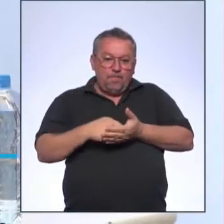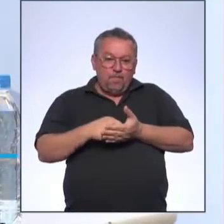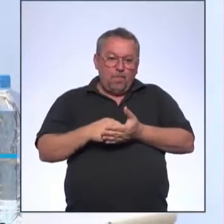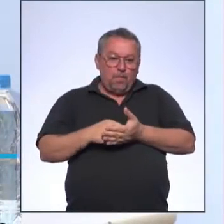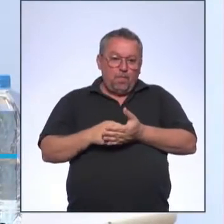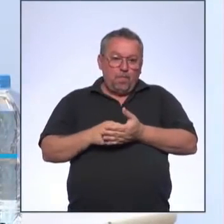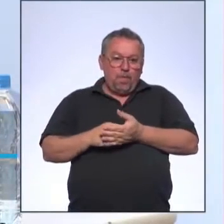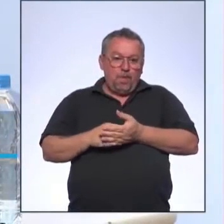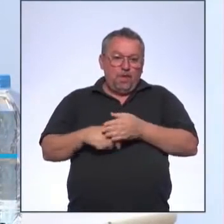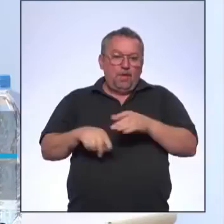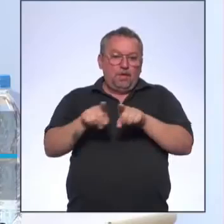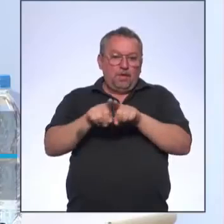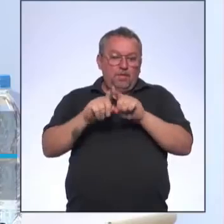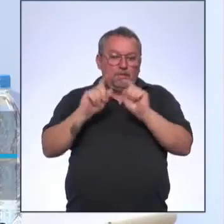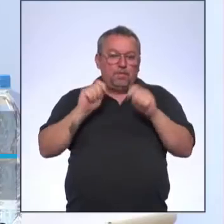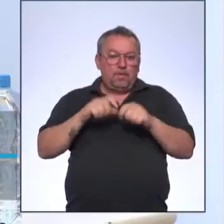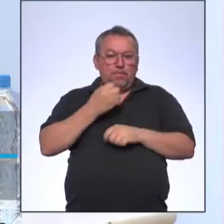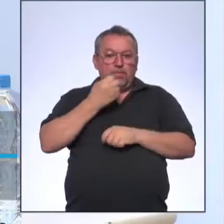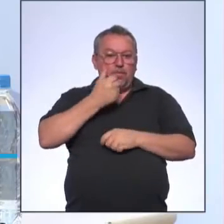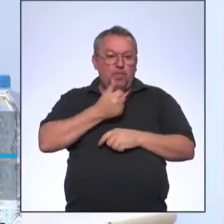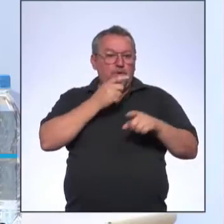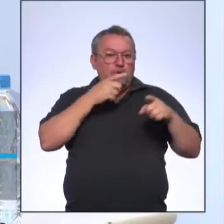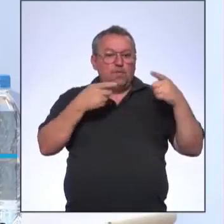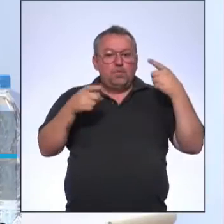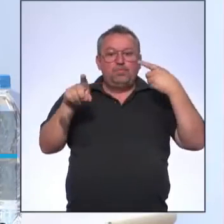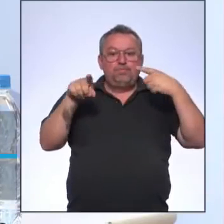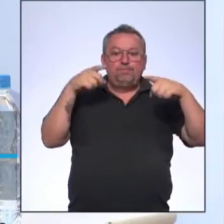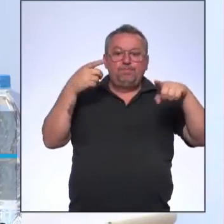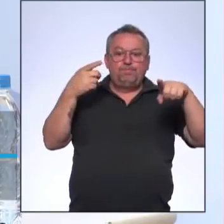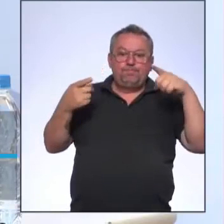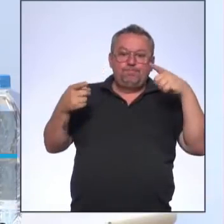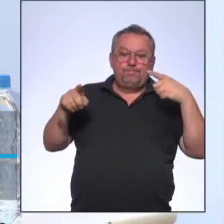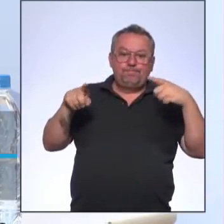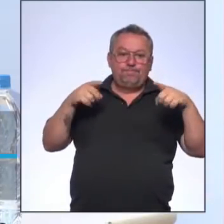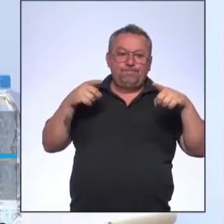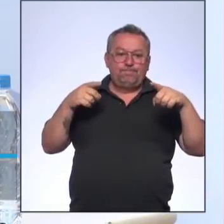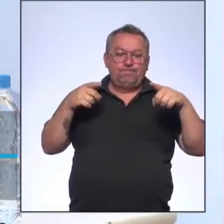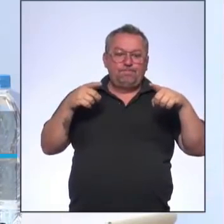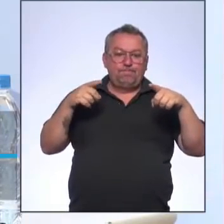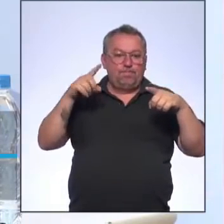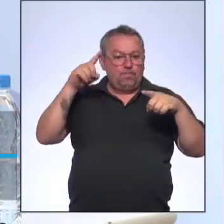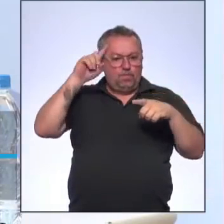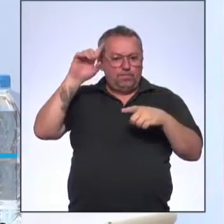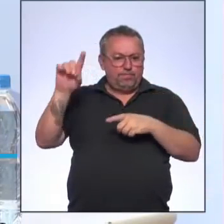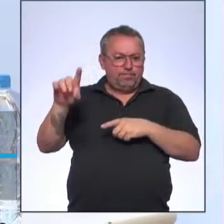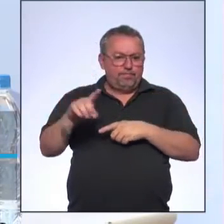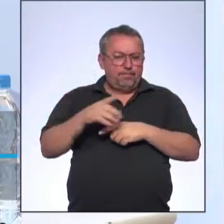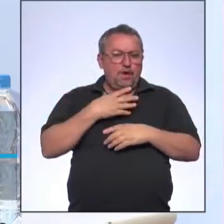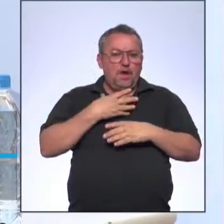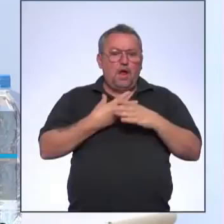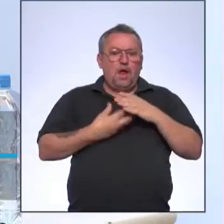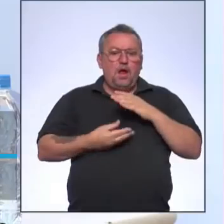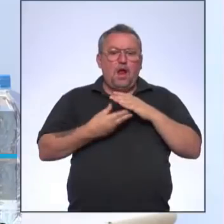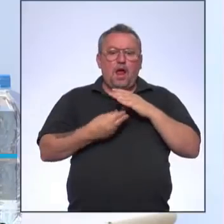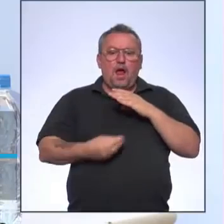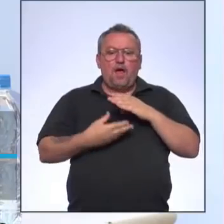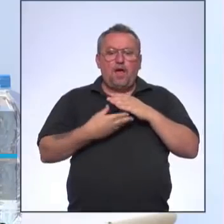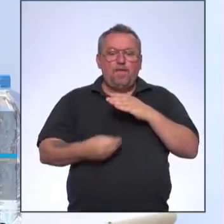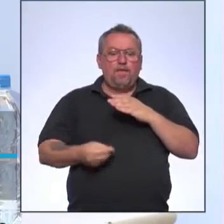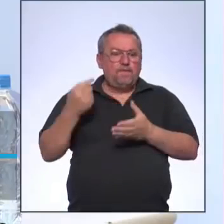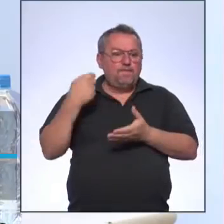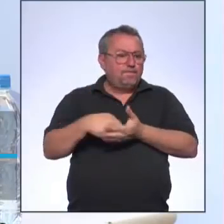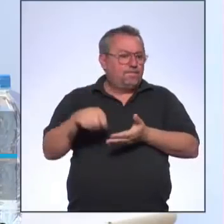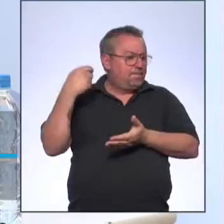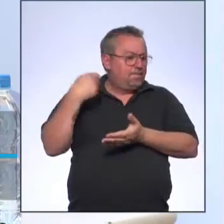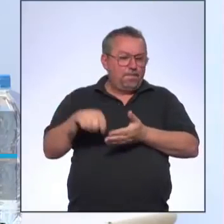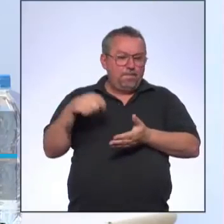falar e pode sair uma boa música aí. Então, durante o dia, durante os seus dias, grava ou escreve em um caderno tudo o